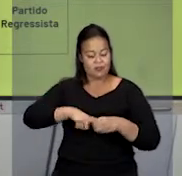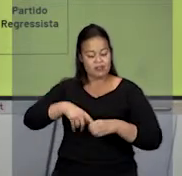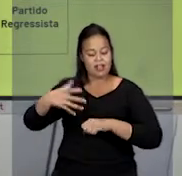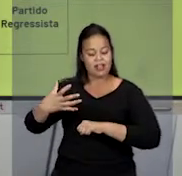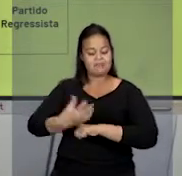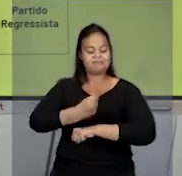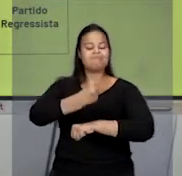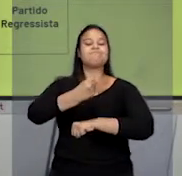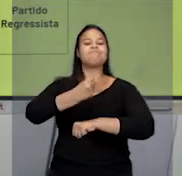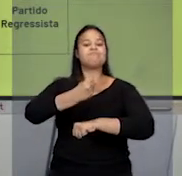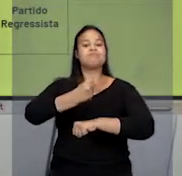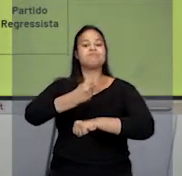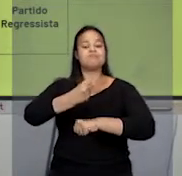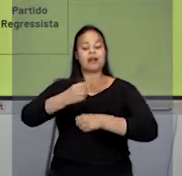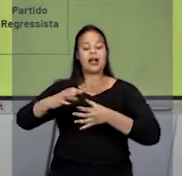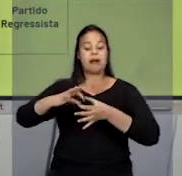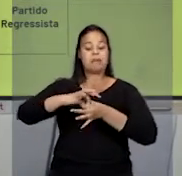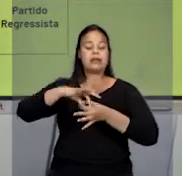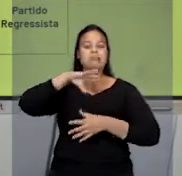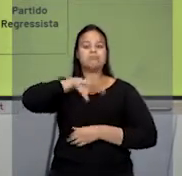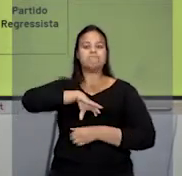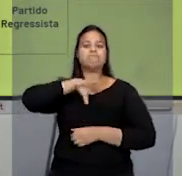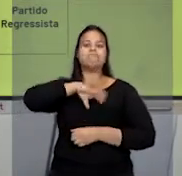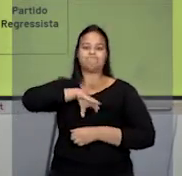colônia de Portugal.